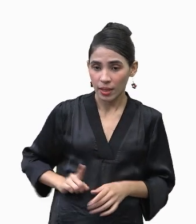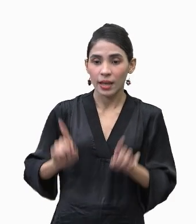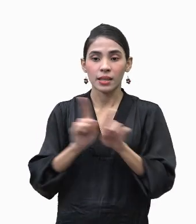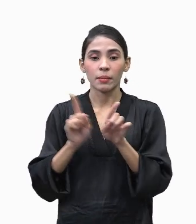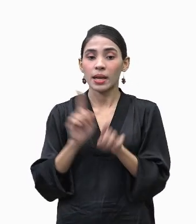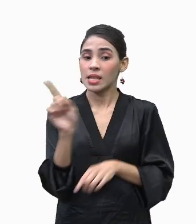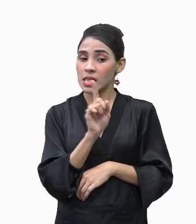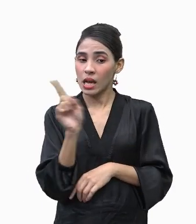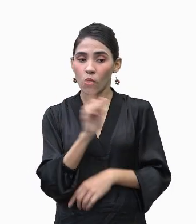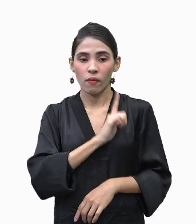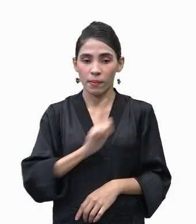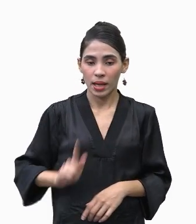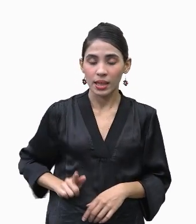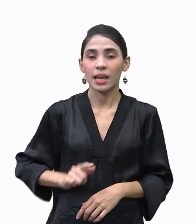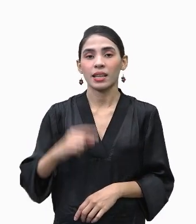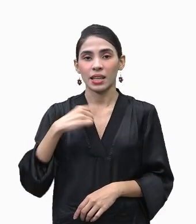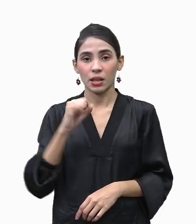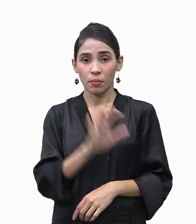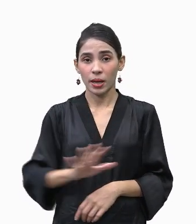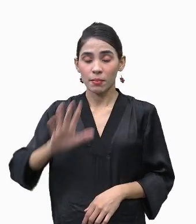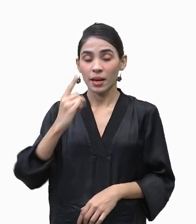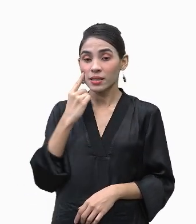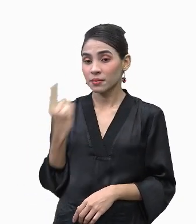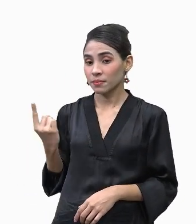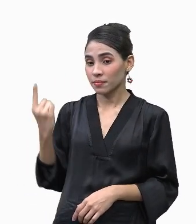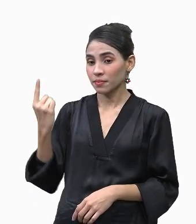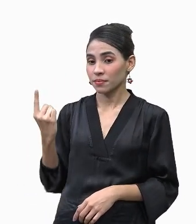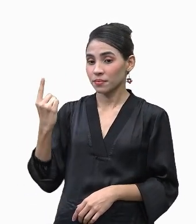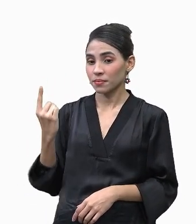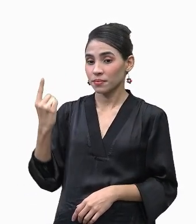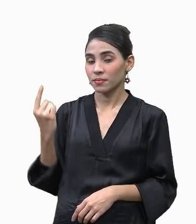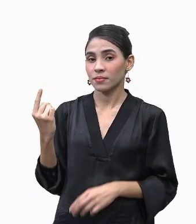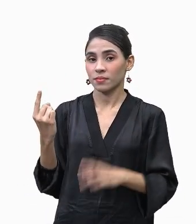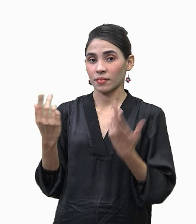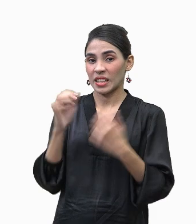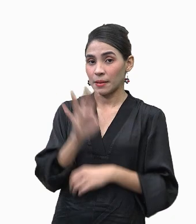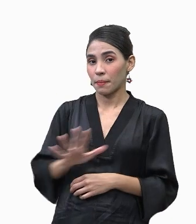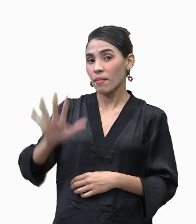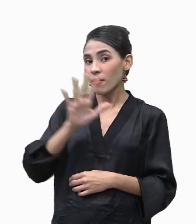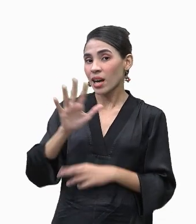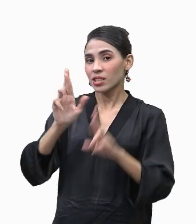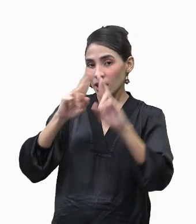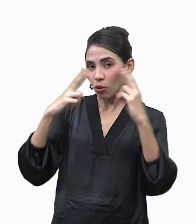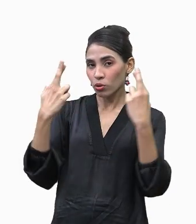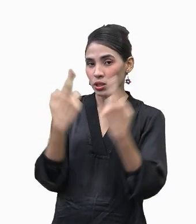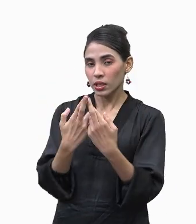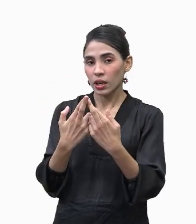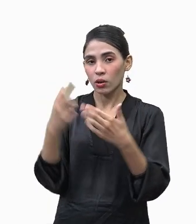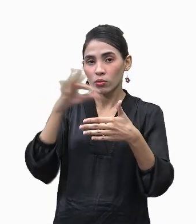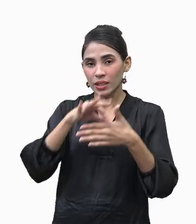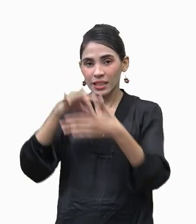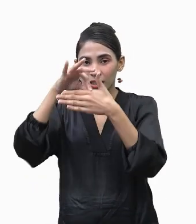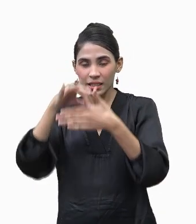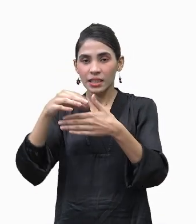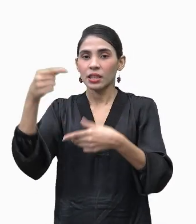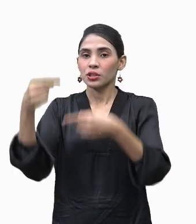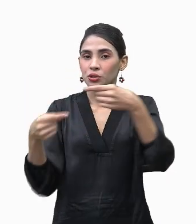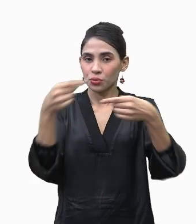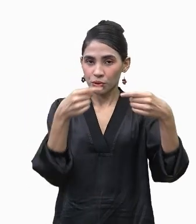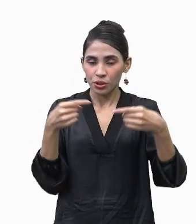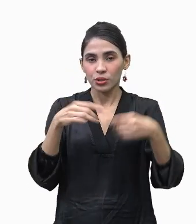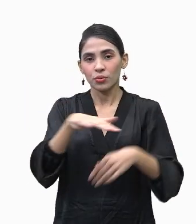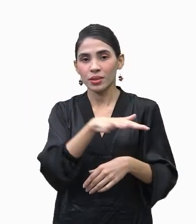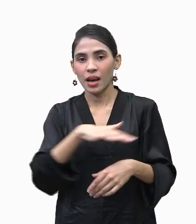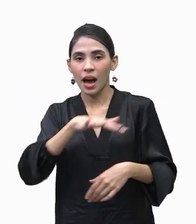uma imagem, né, mostrando esses líderes de países reunidos aí, né, debatendo questões